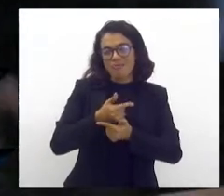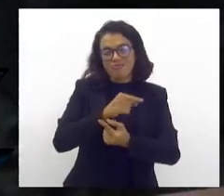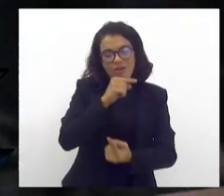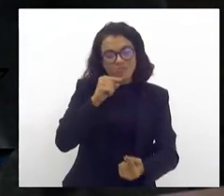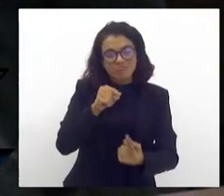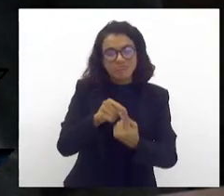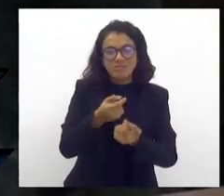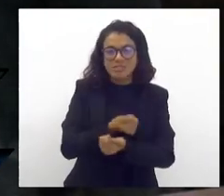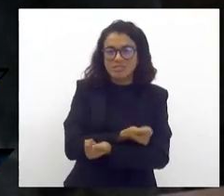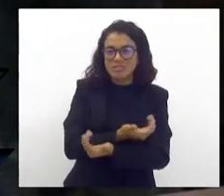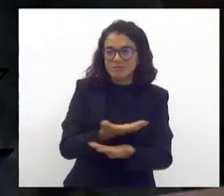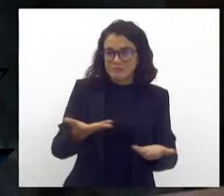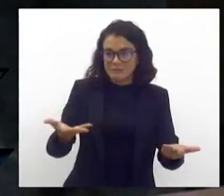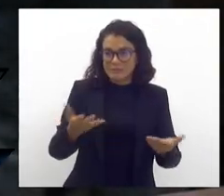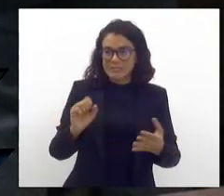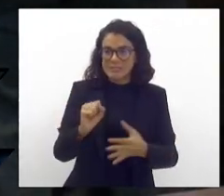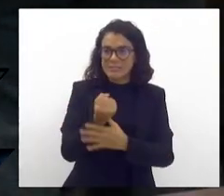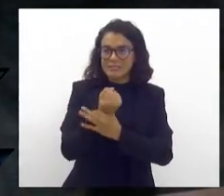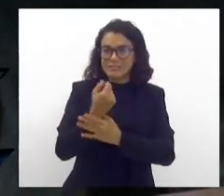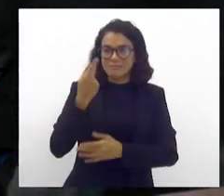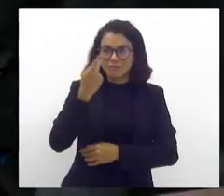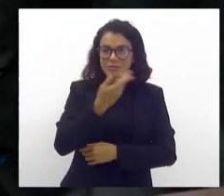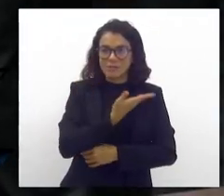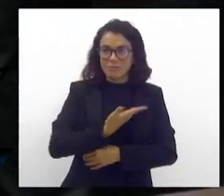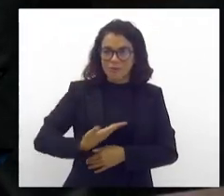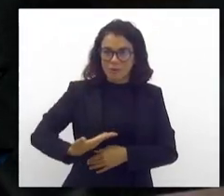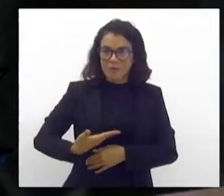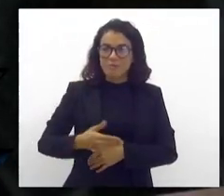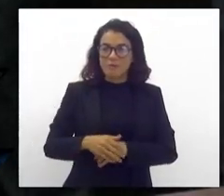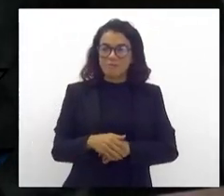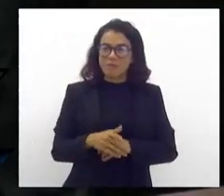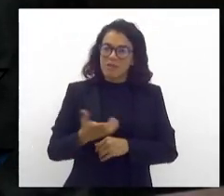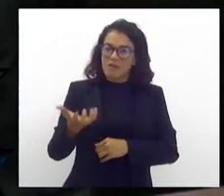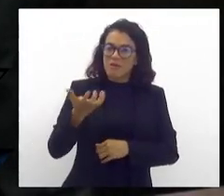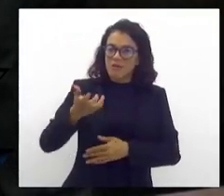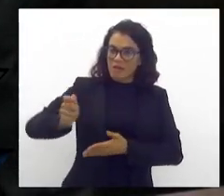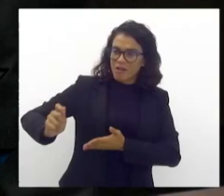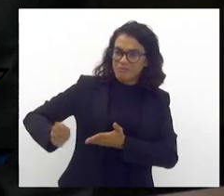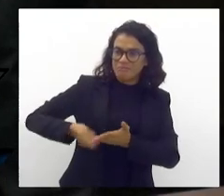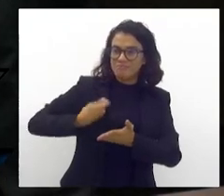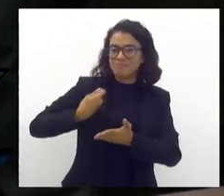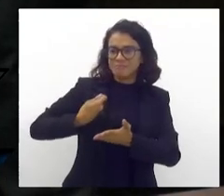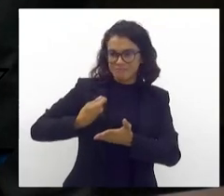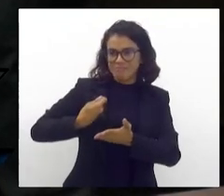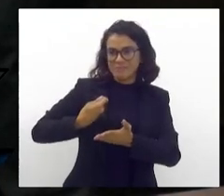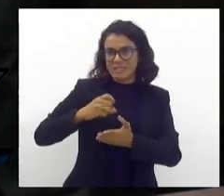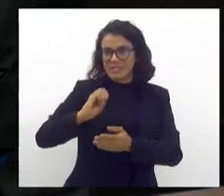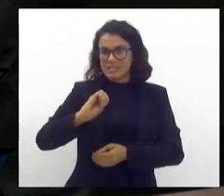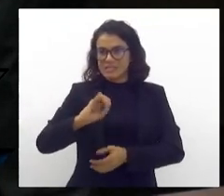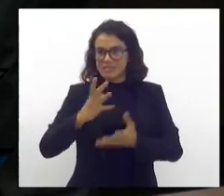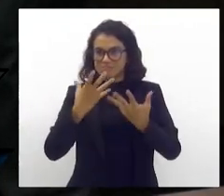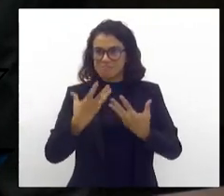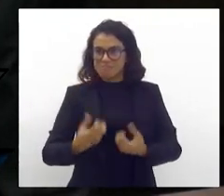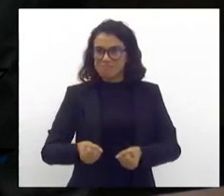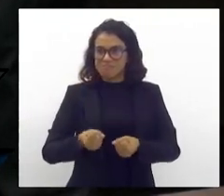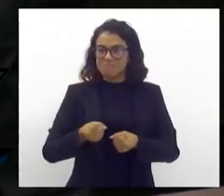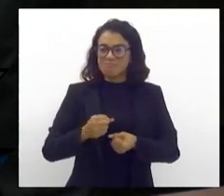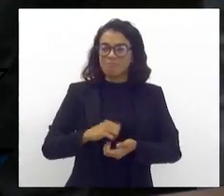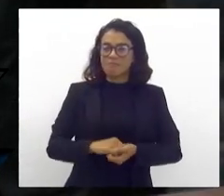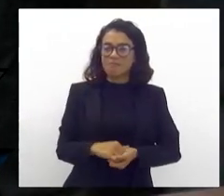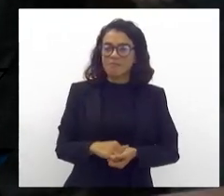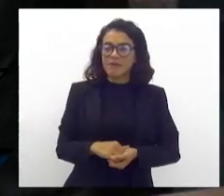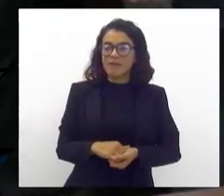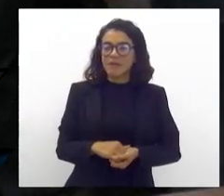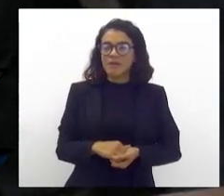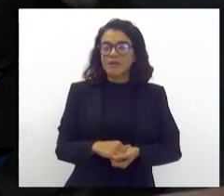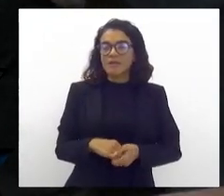juventude, e dizer que eu gostaria de assinar junto com ele, se assim fosse possível. E outra